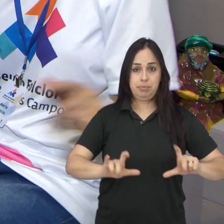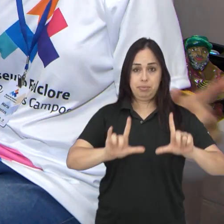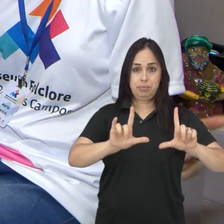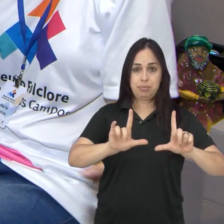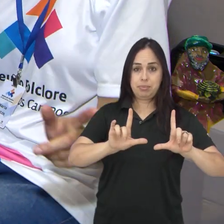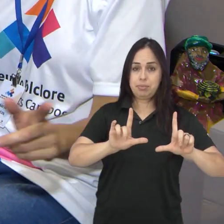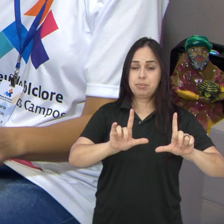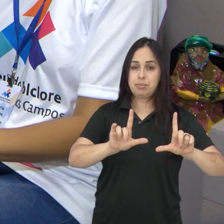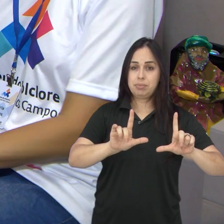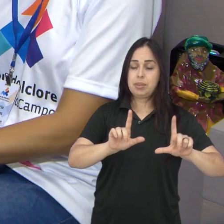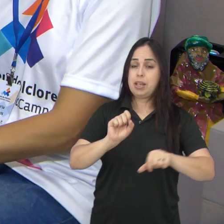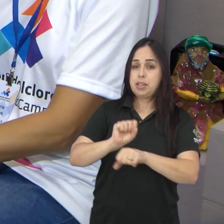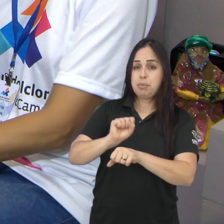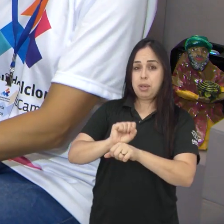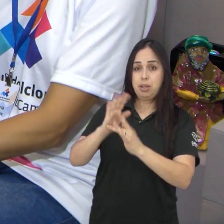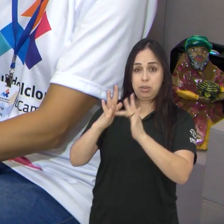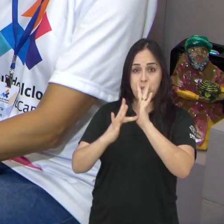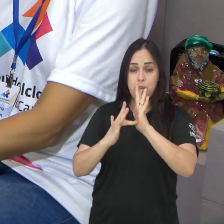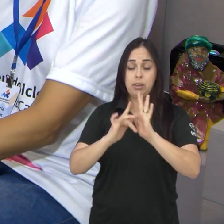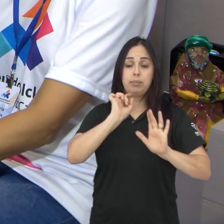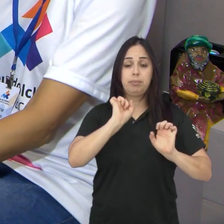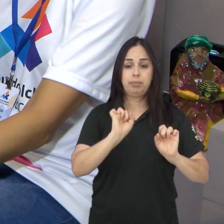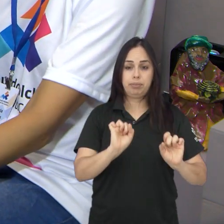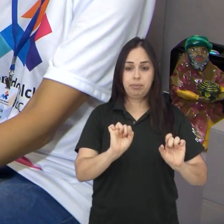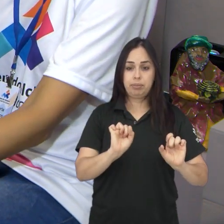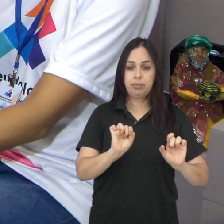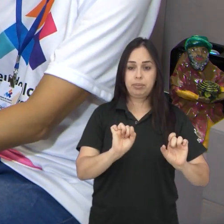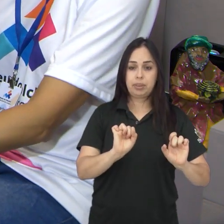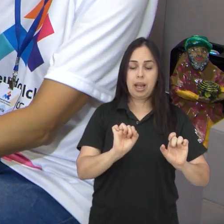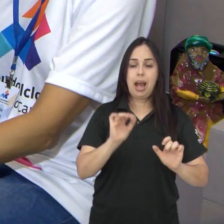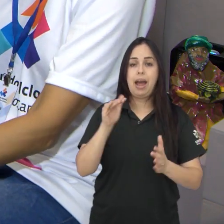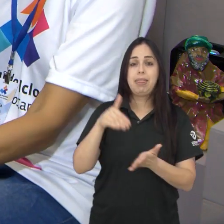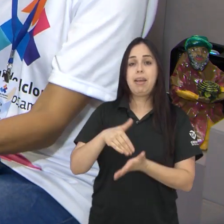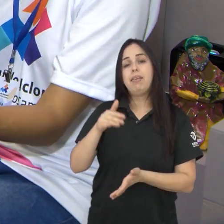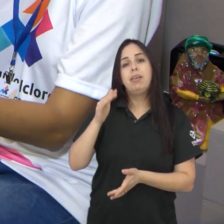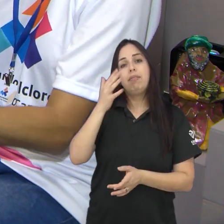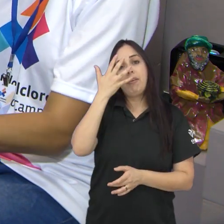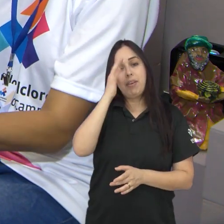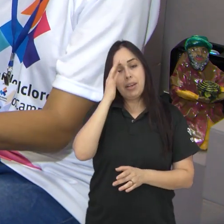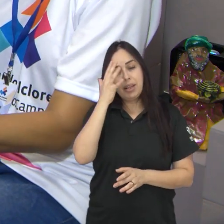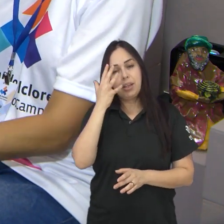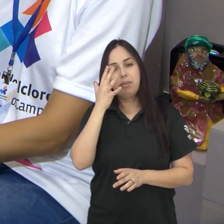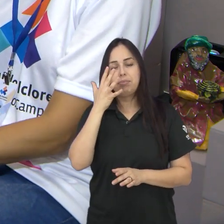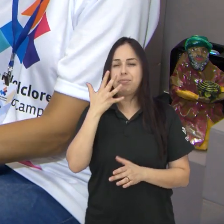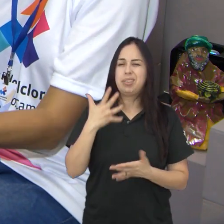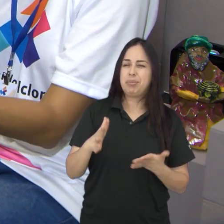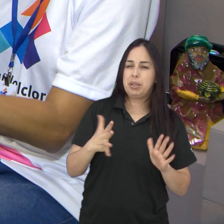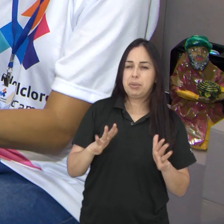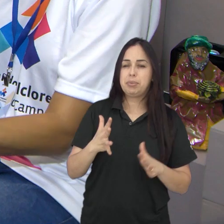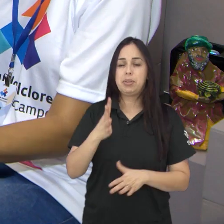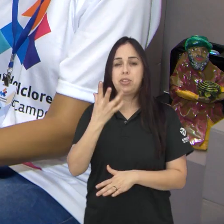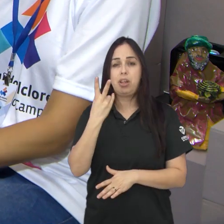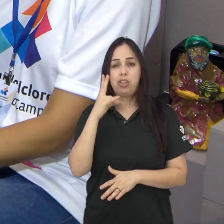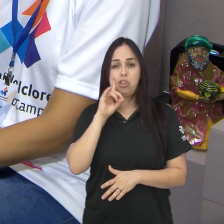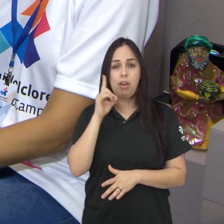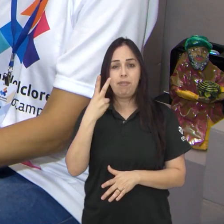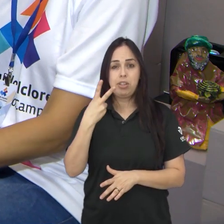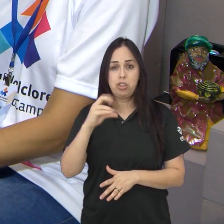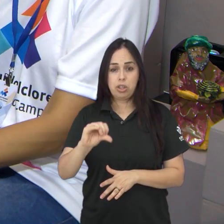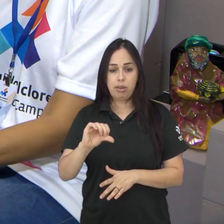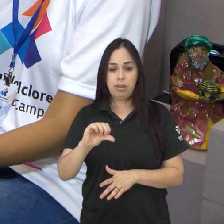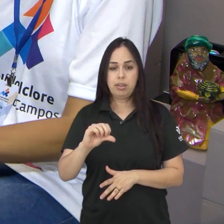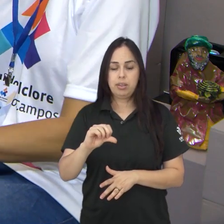que a gente está aqui, né, a exposição à espera do sagrado, ela fica até fevereiro, né? Provavelmente até o